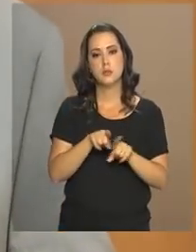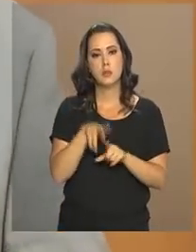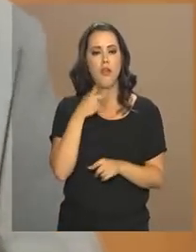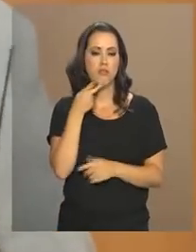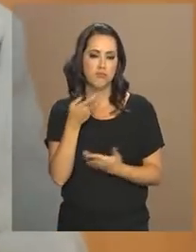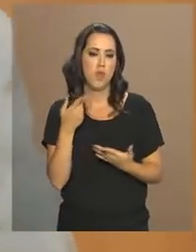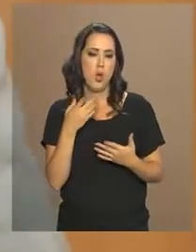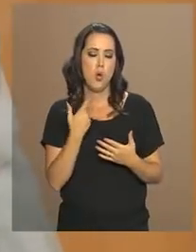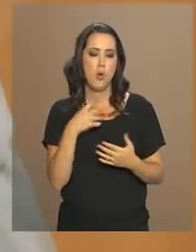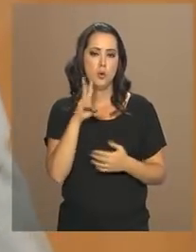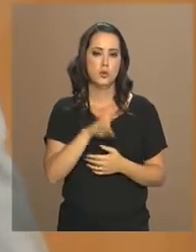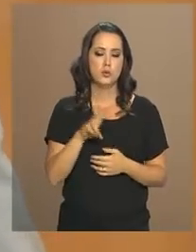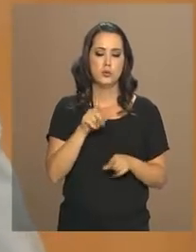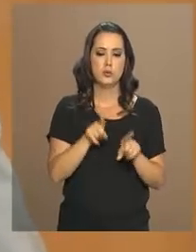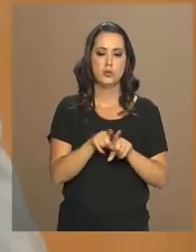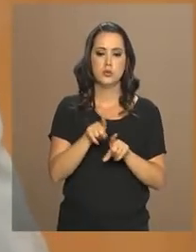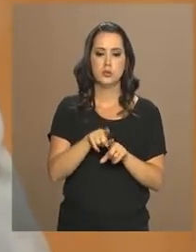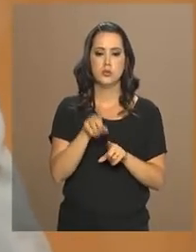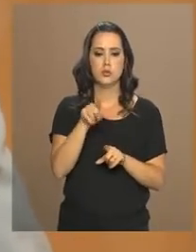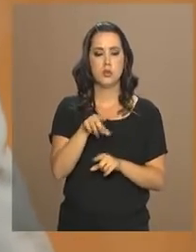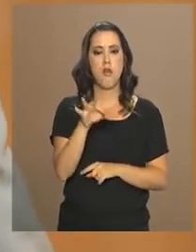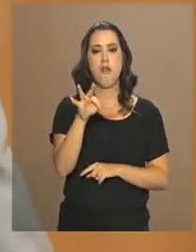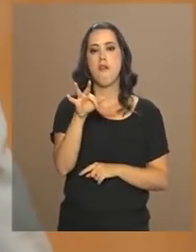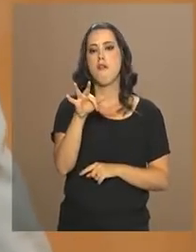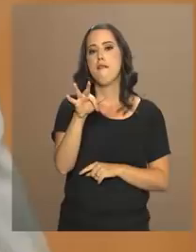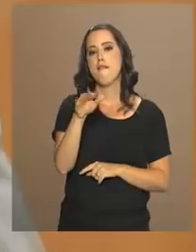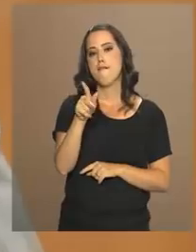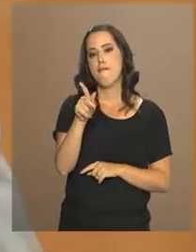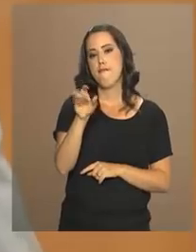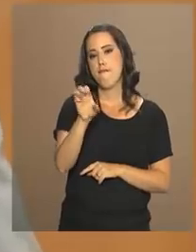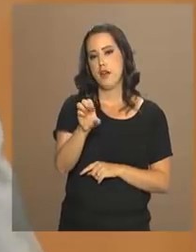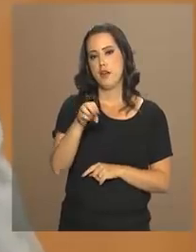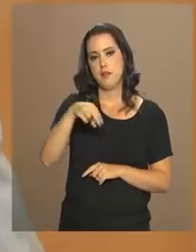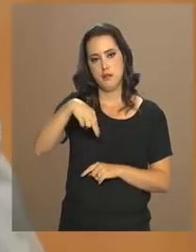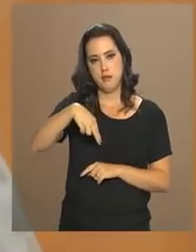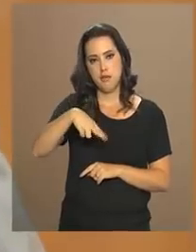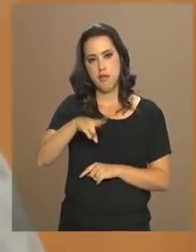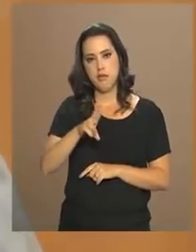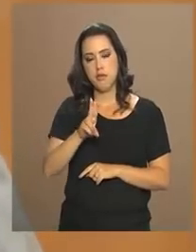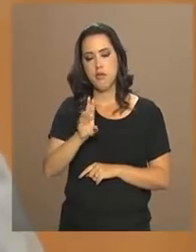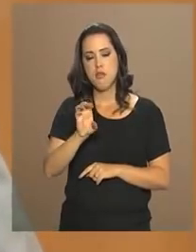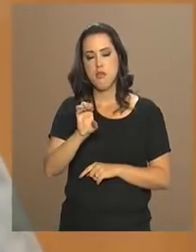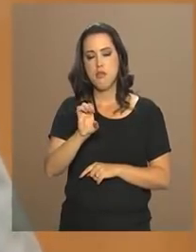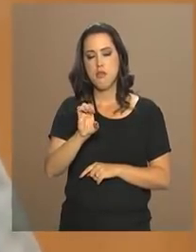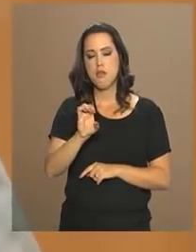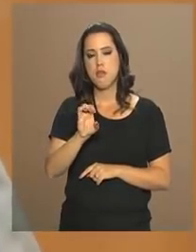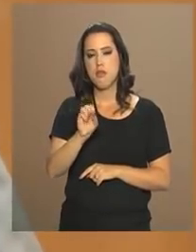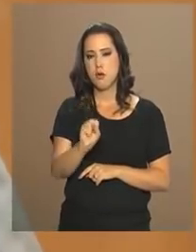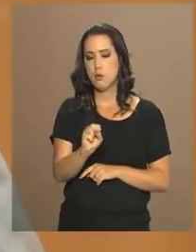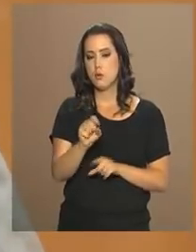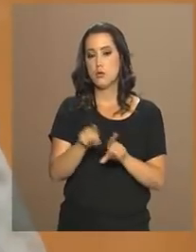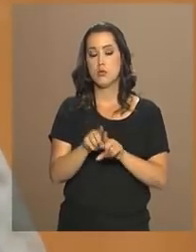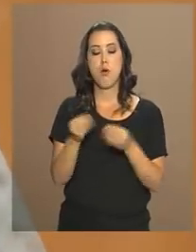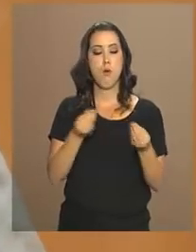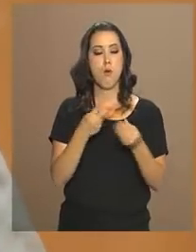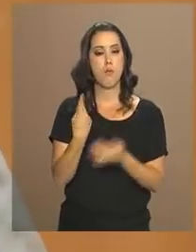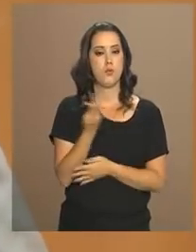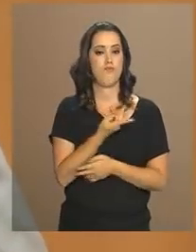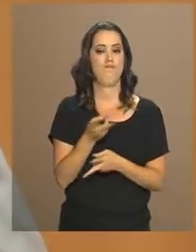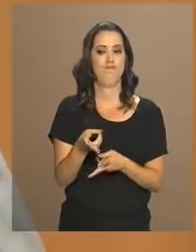decorrentes do chamado fake news e a forma pela qual nós temos lidado com esse